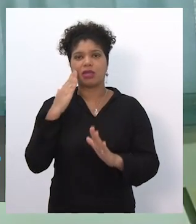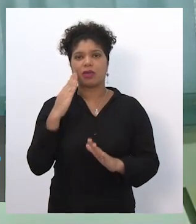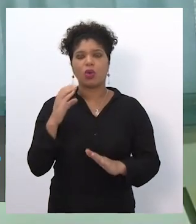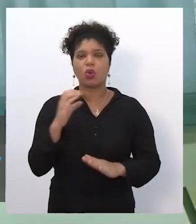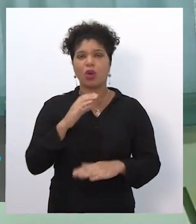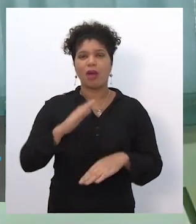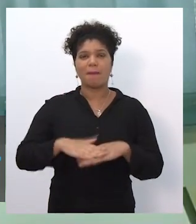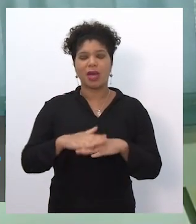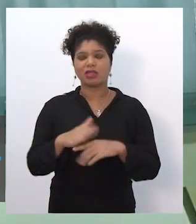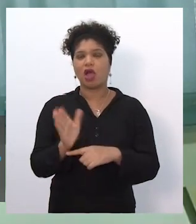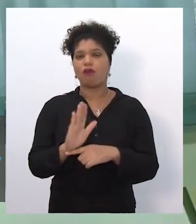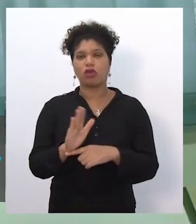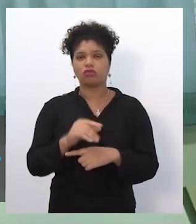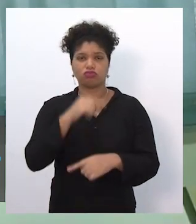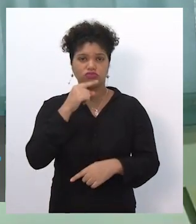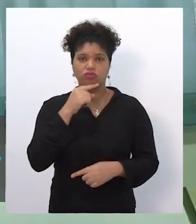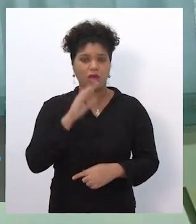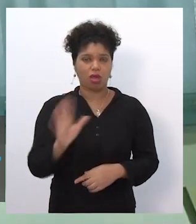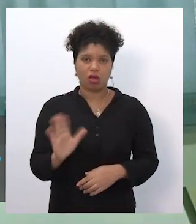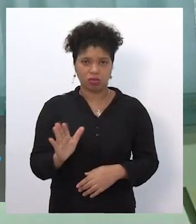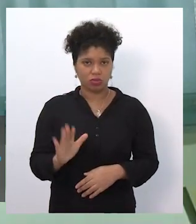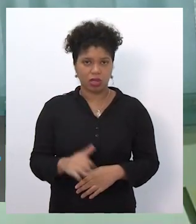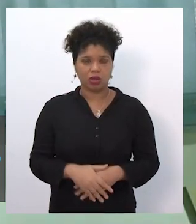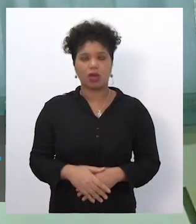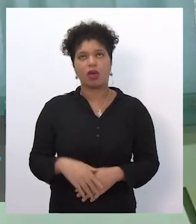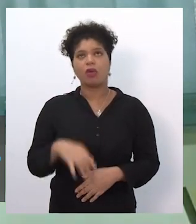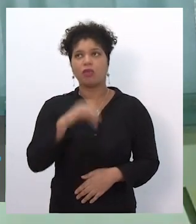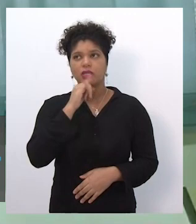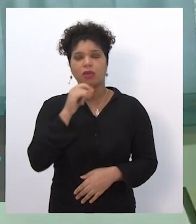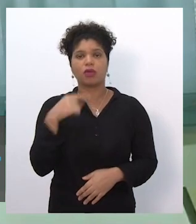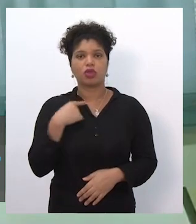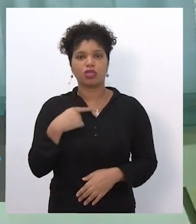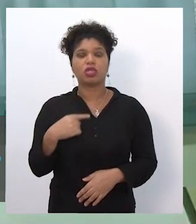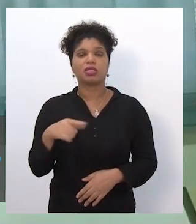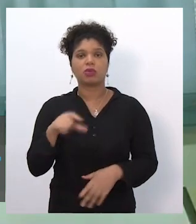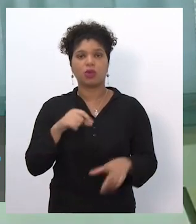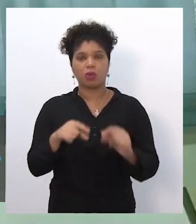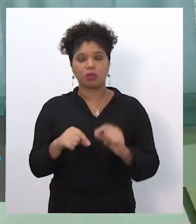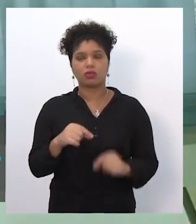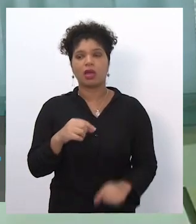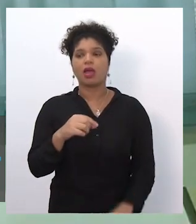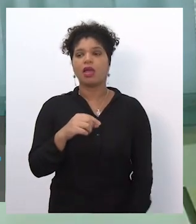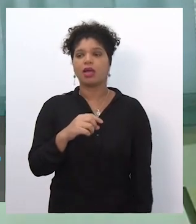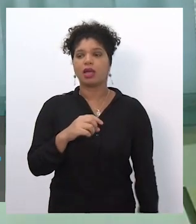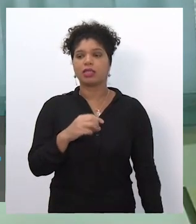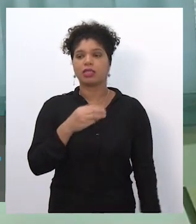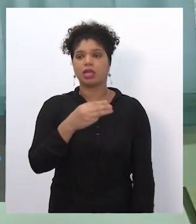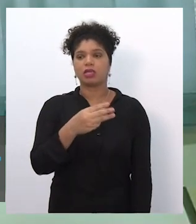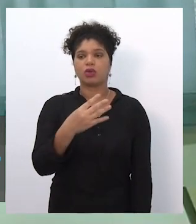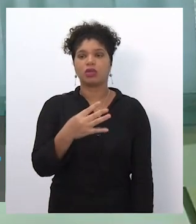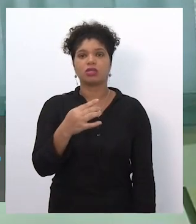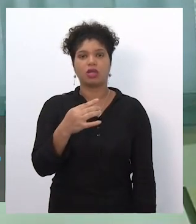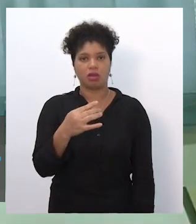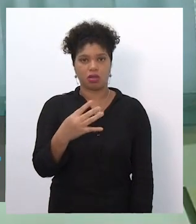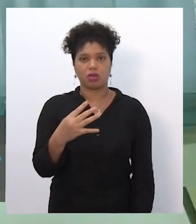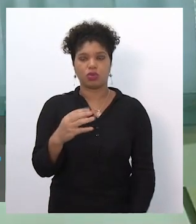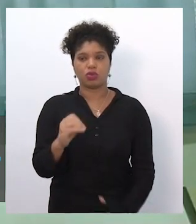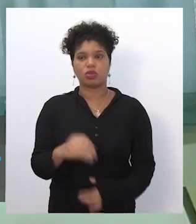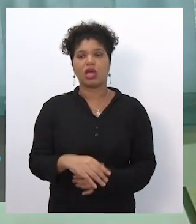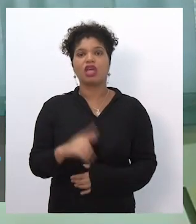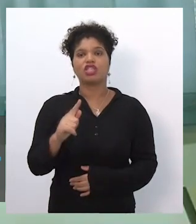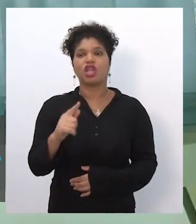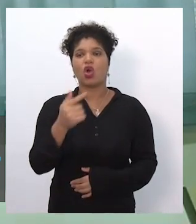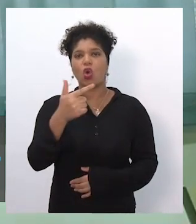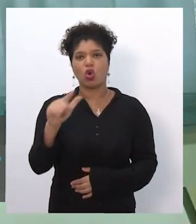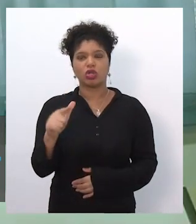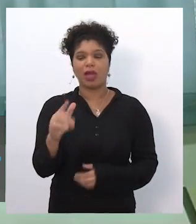vídeo. Então, esses que nós estamos trabalhando, no caso, um exemplo, o 13400G, que está chegando nas escolas, você não precisa de uma placa